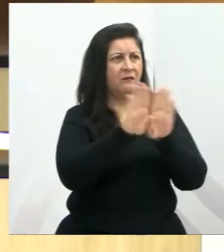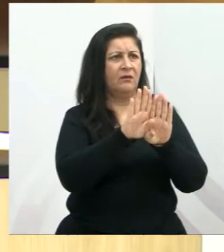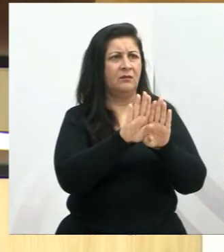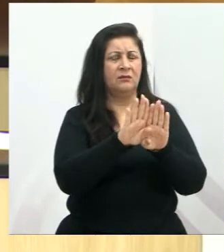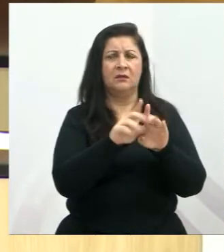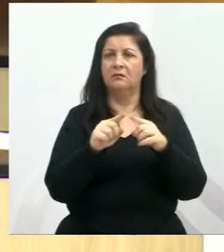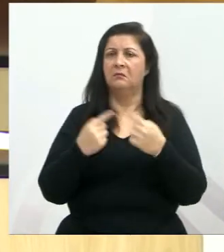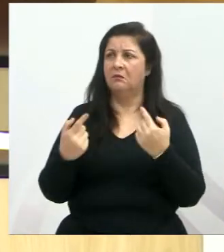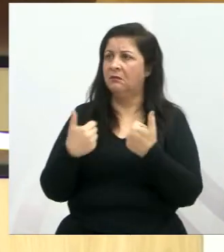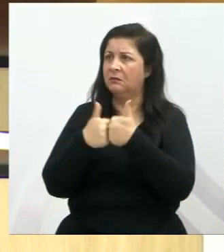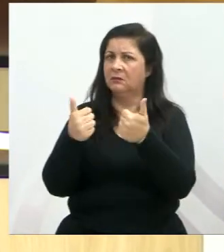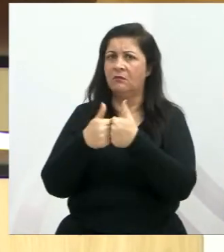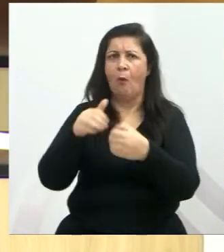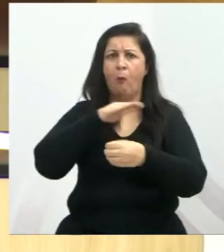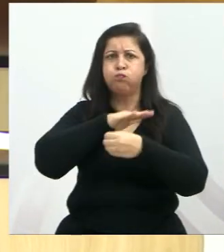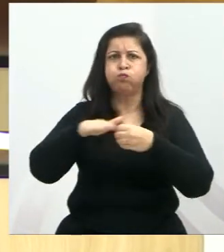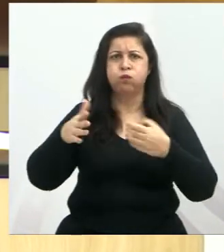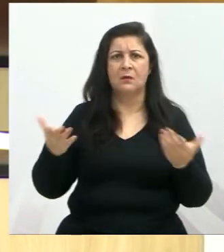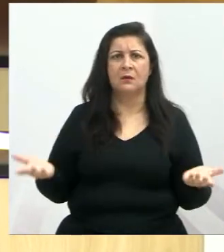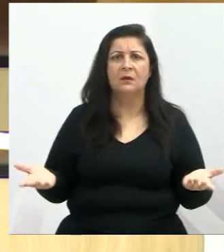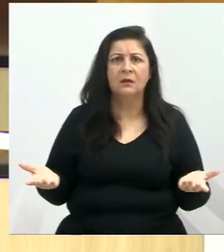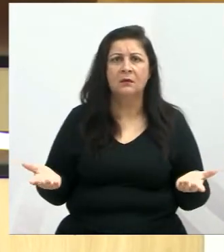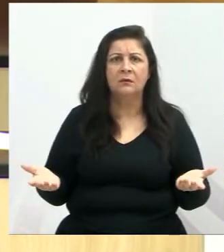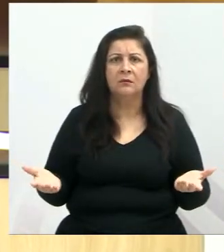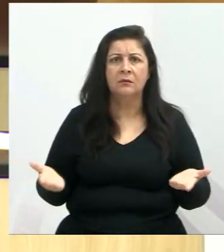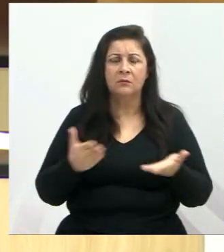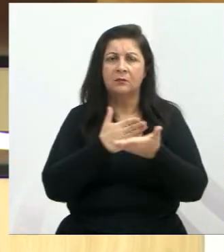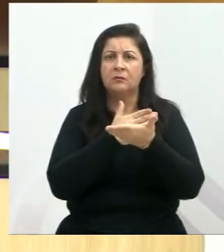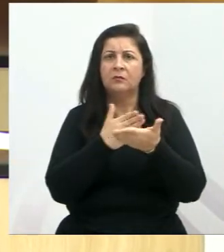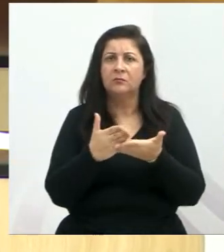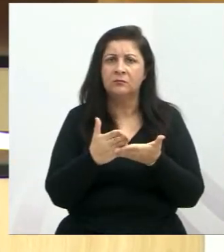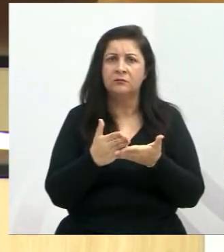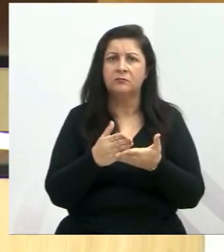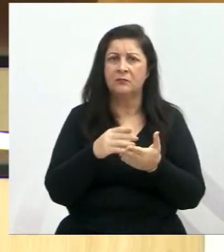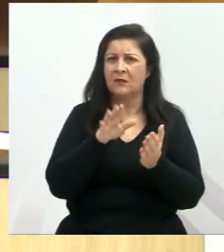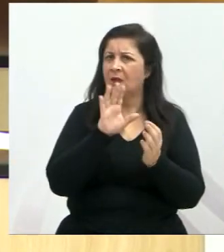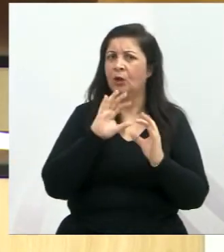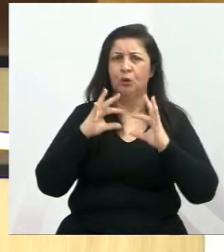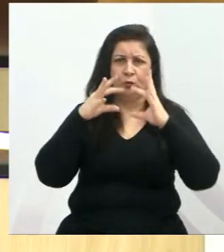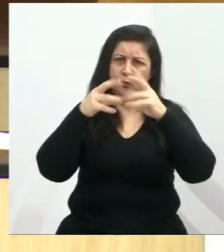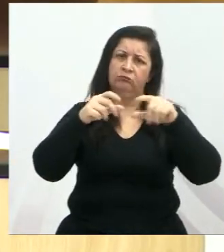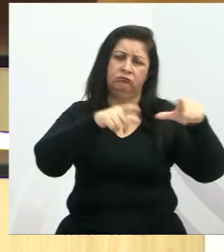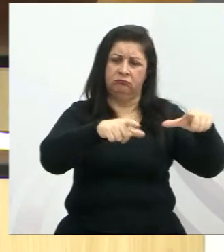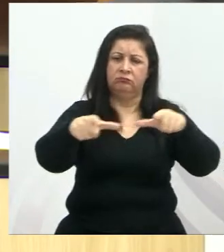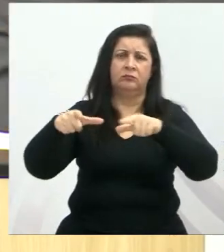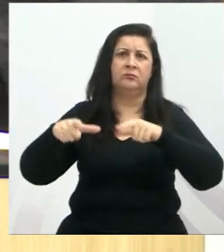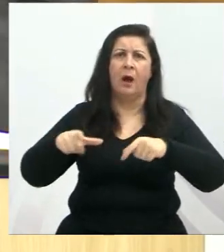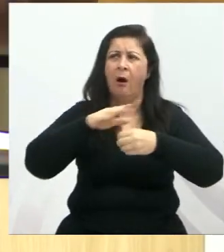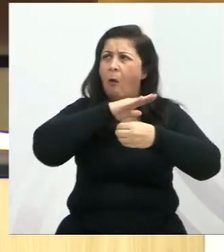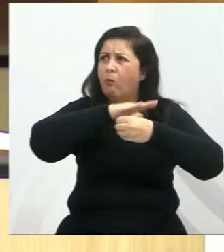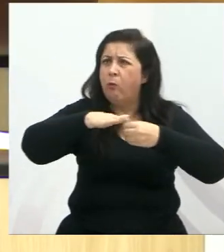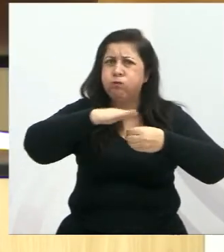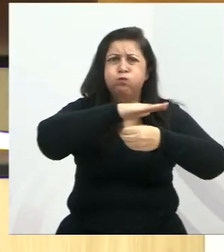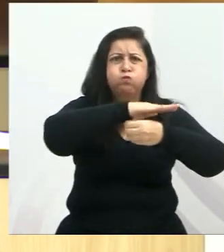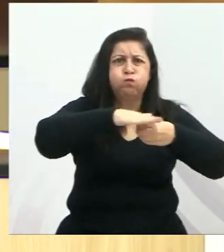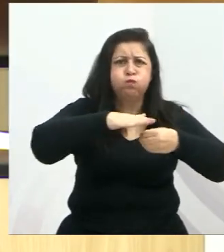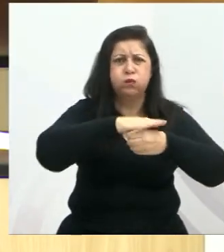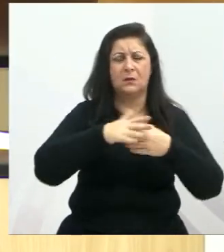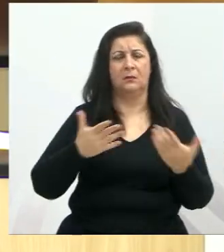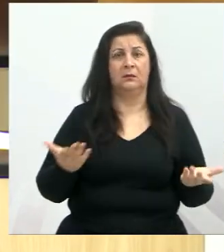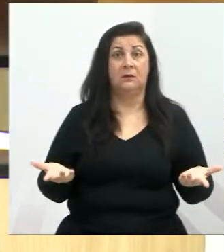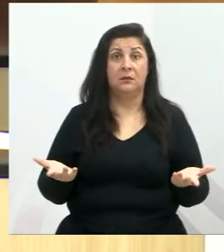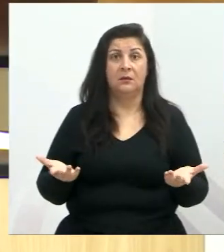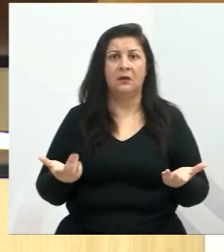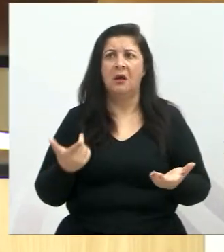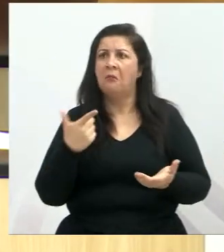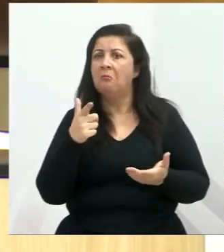mas o transporte público, vereador Rodrigo, desde o começo, não só aqui em Jacareí, em todos os lugares está aglomerado, né? E não existe um